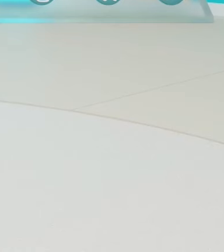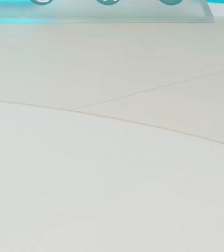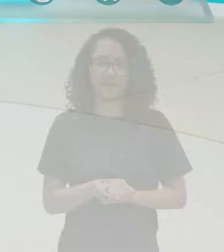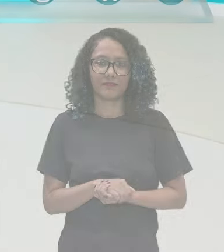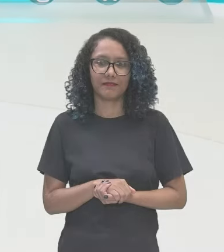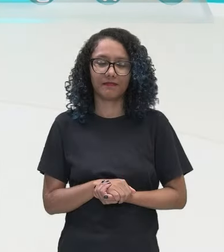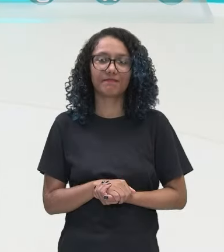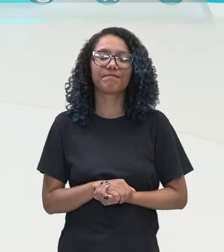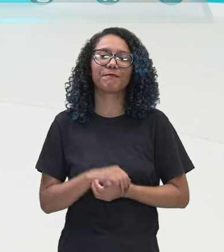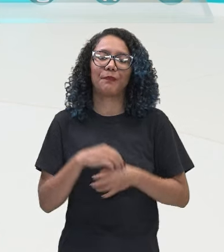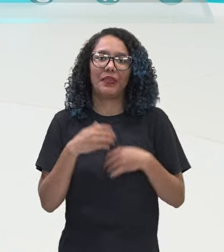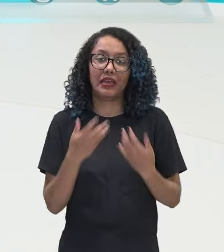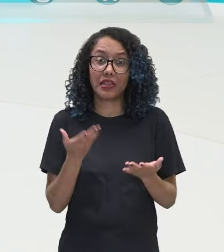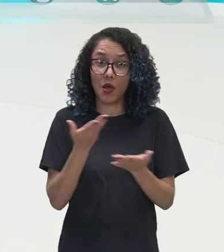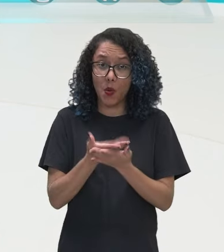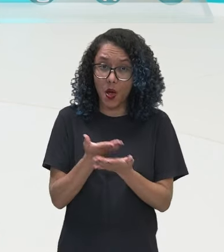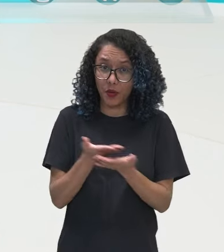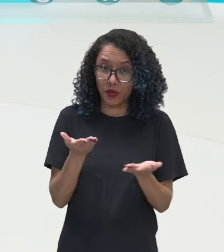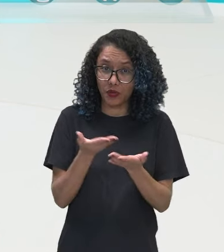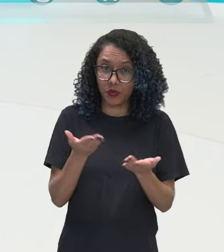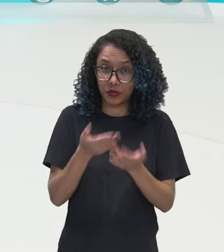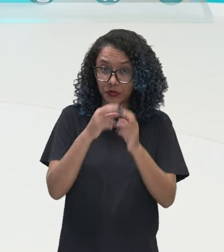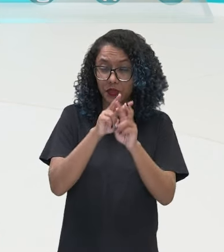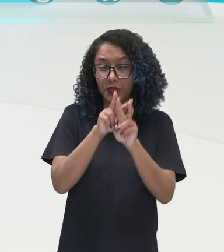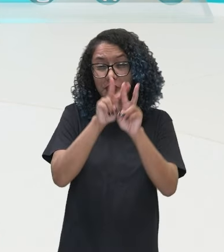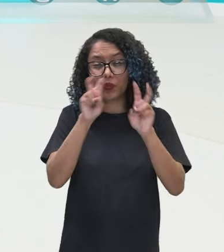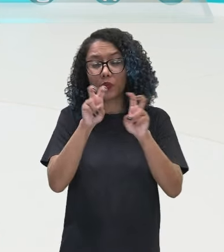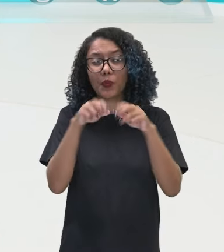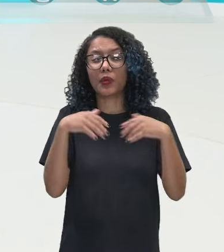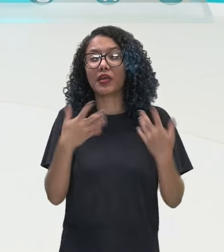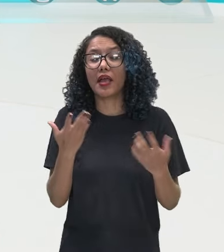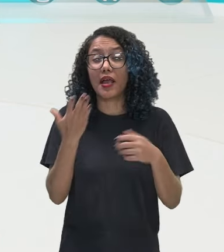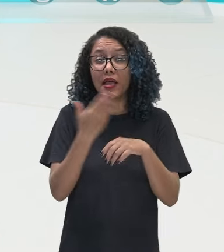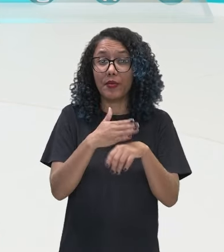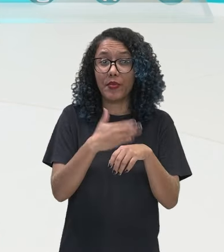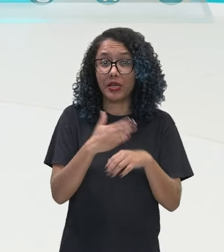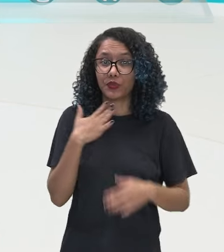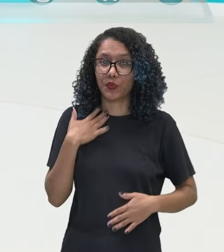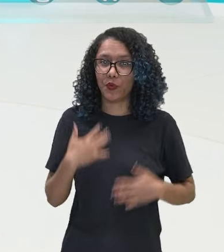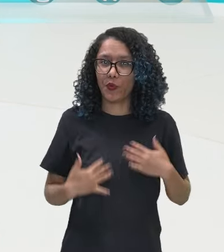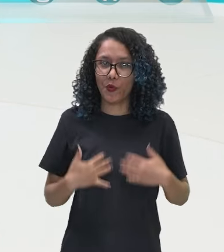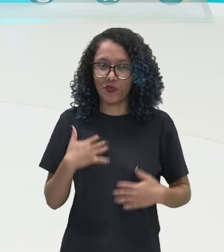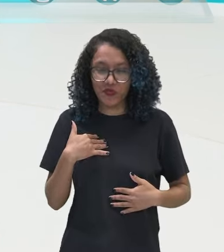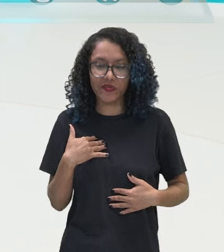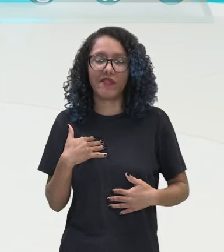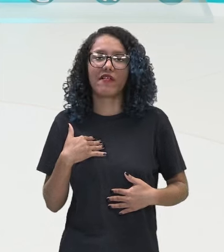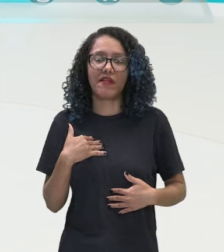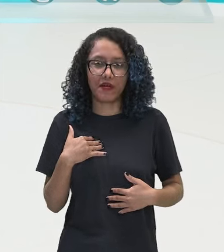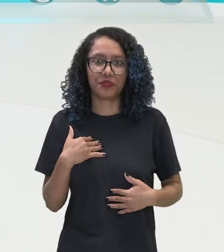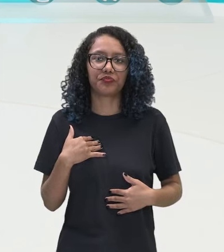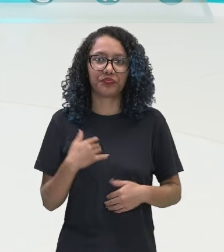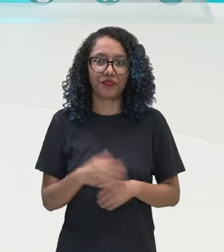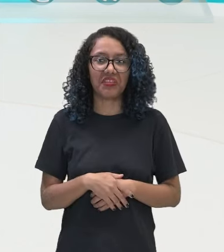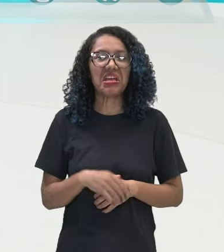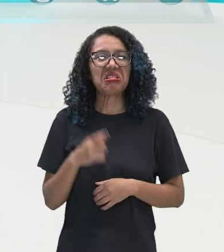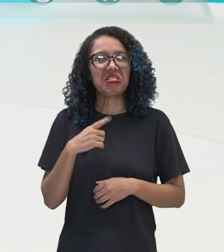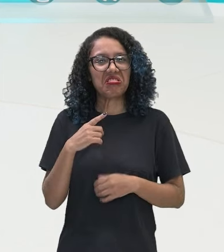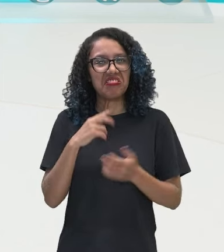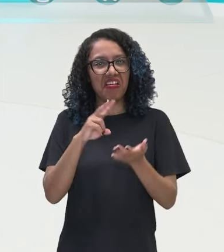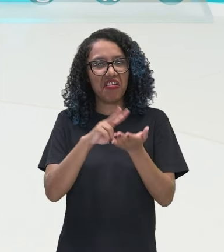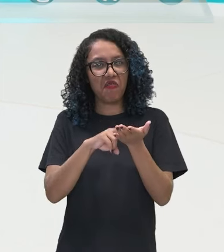A nossa aula de hoje vai tratar, então, das práticas corporais e aí, então, nós temos um vasto vocabulário